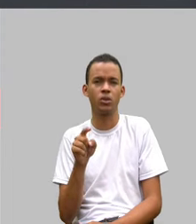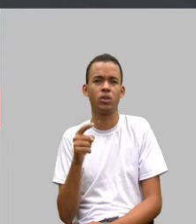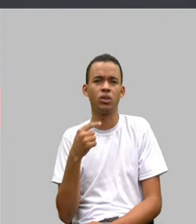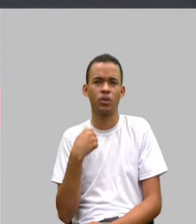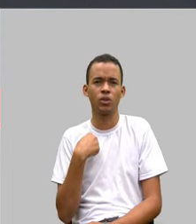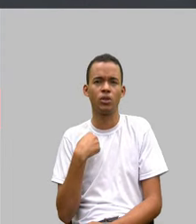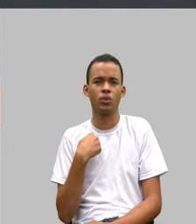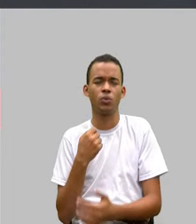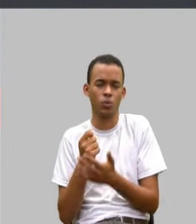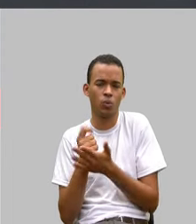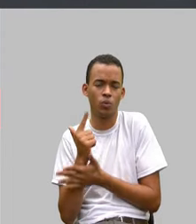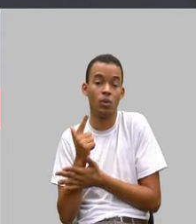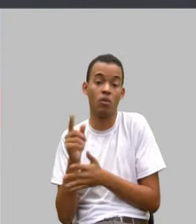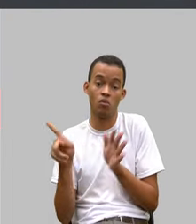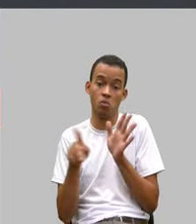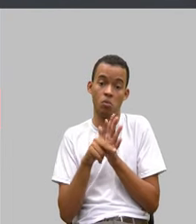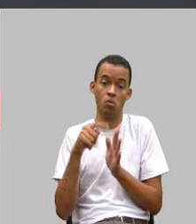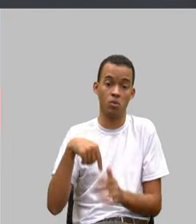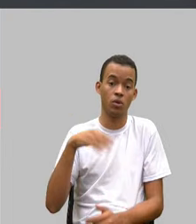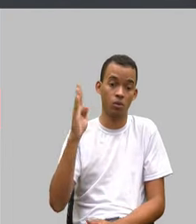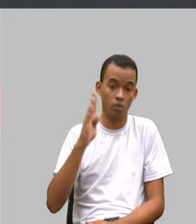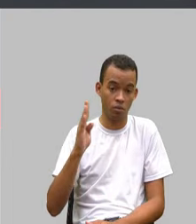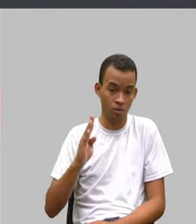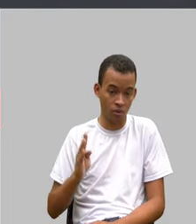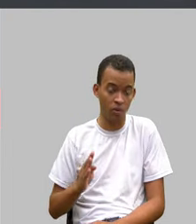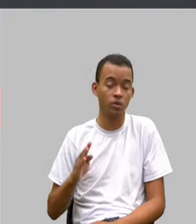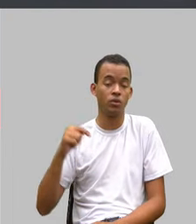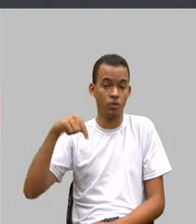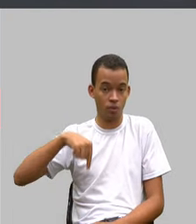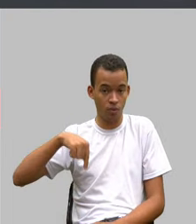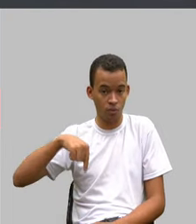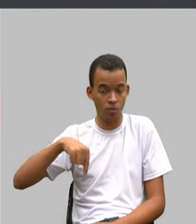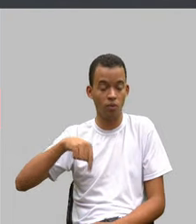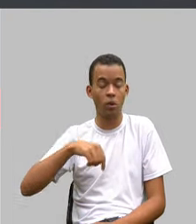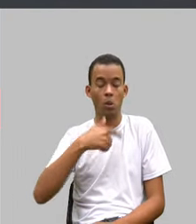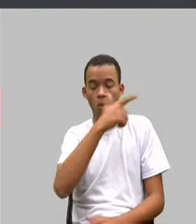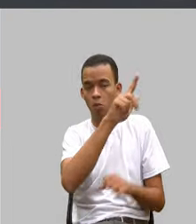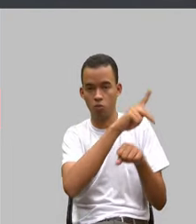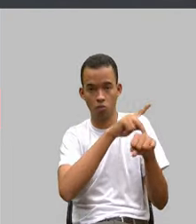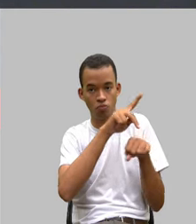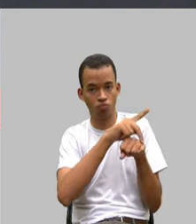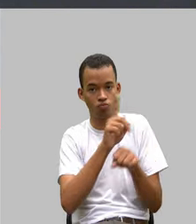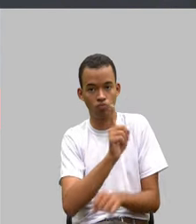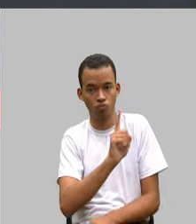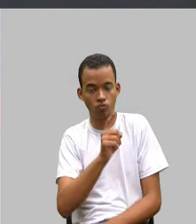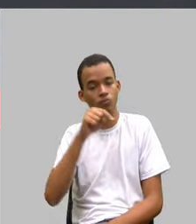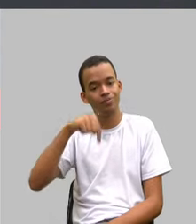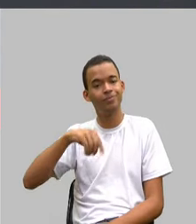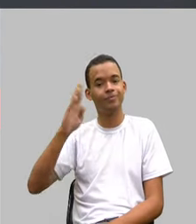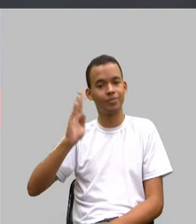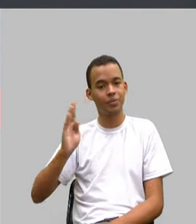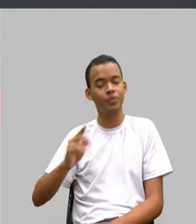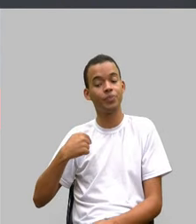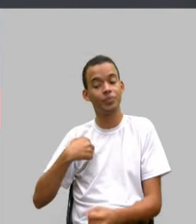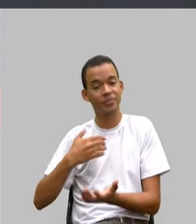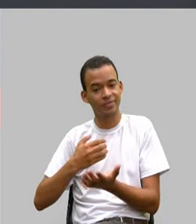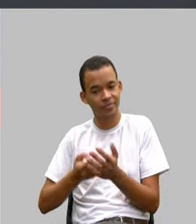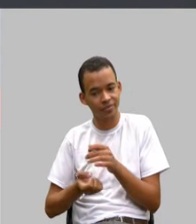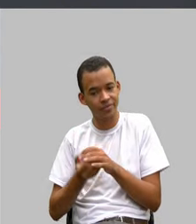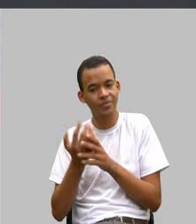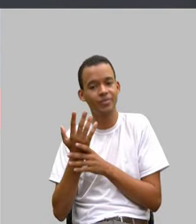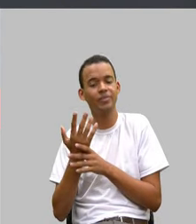nem de importado não foi um cultivo Nacional mesmo e eu comecei a dar o óleo de cannabis pro